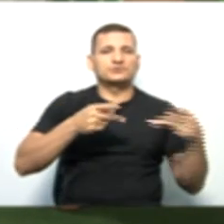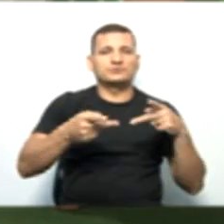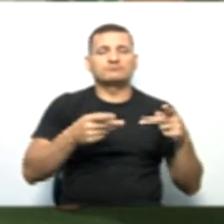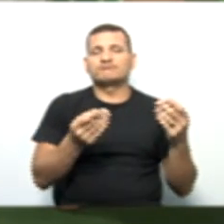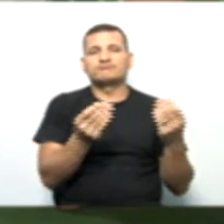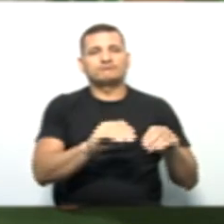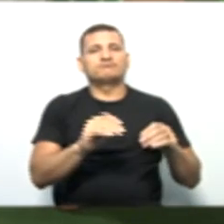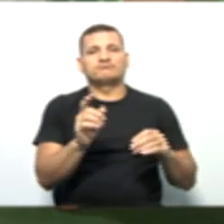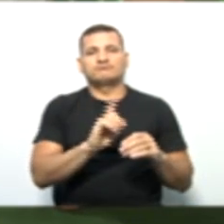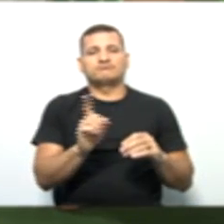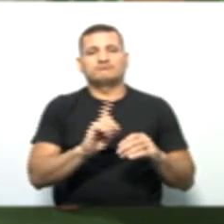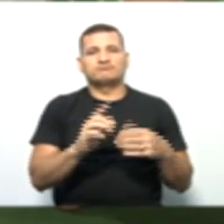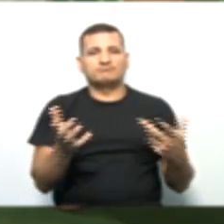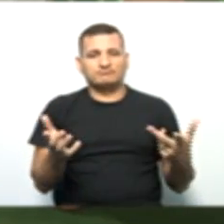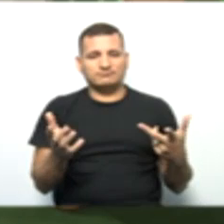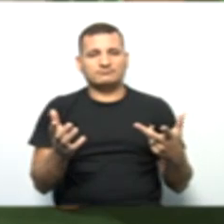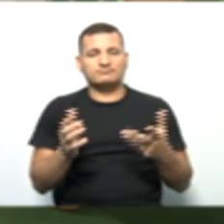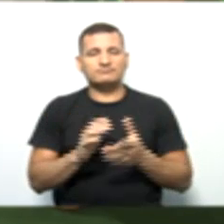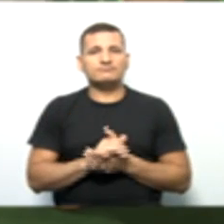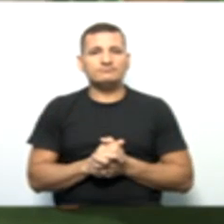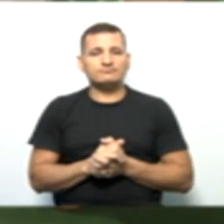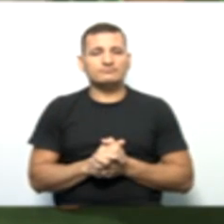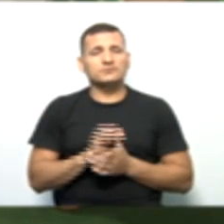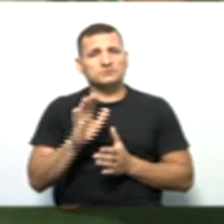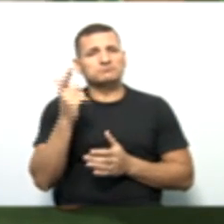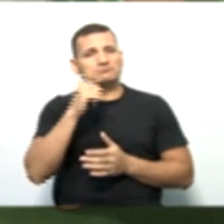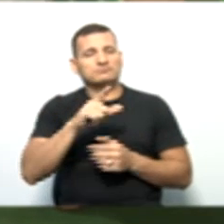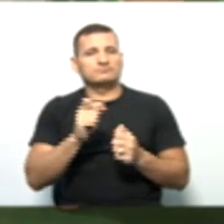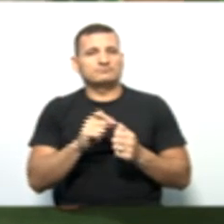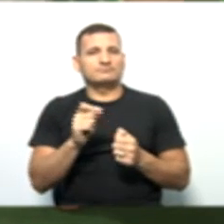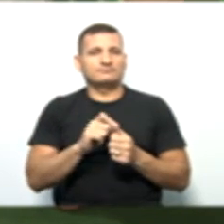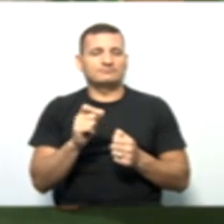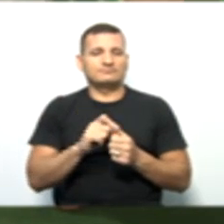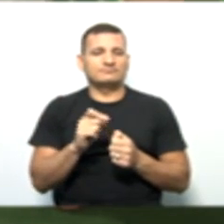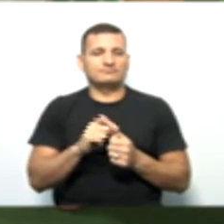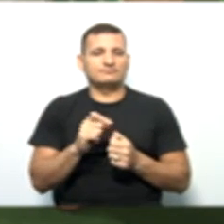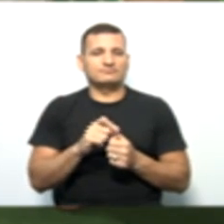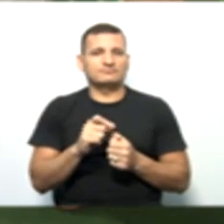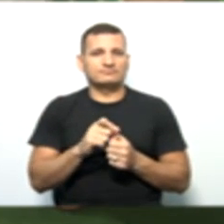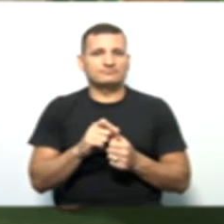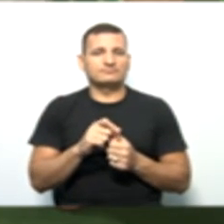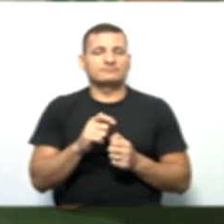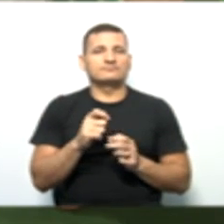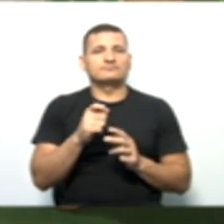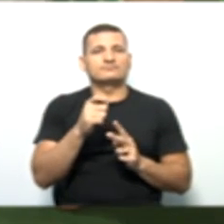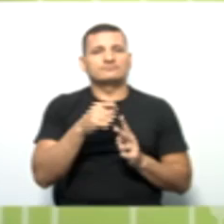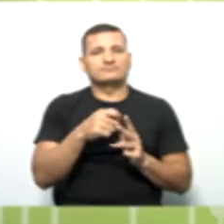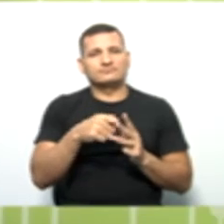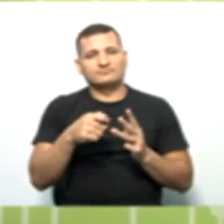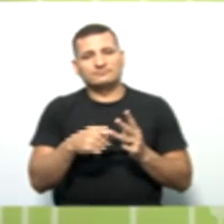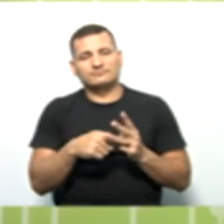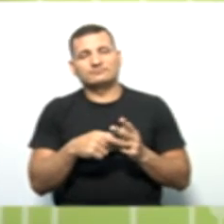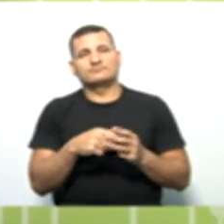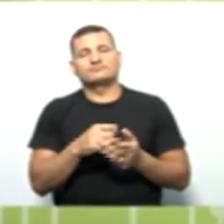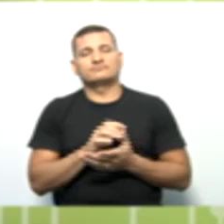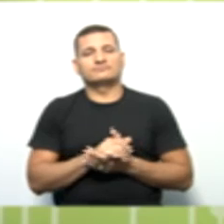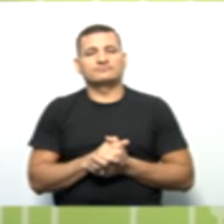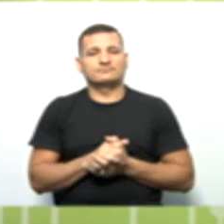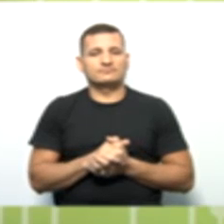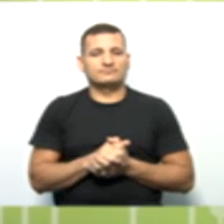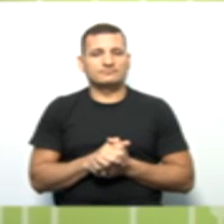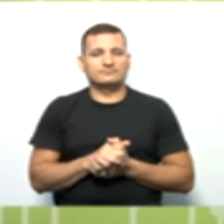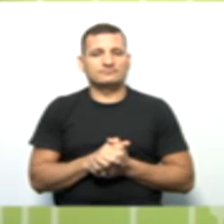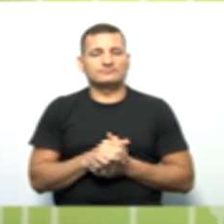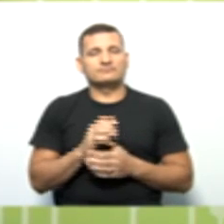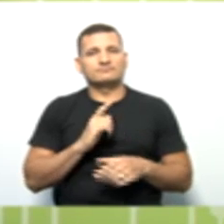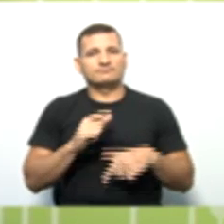fazer. Com certeza. E mesmo assim ainda deu trabalho para você ver. 2, 3 meses, né? Que tem que contatar fabricante para pegar especificações, enfim. Tem todo